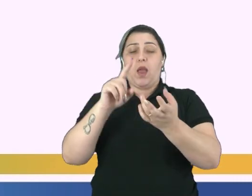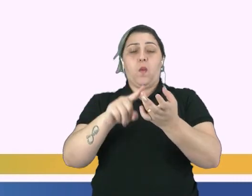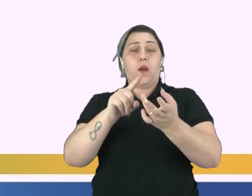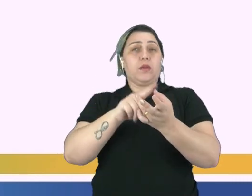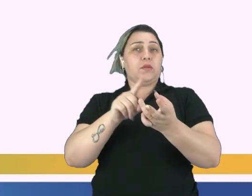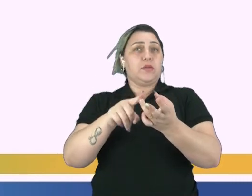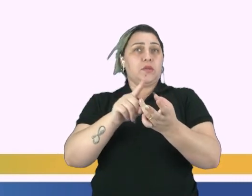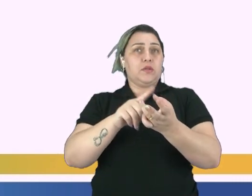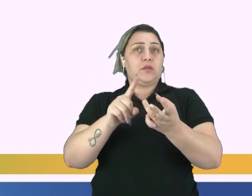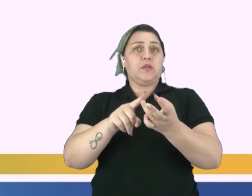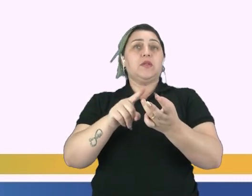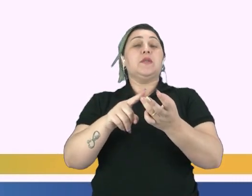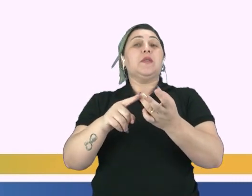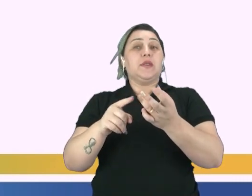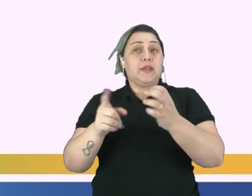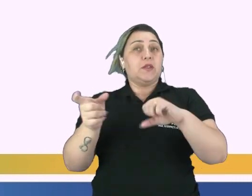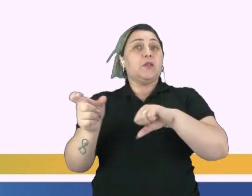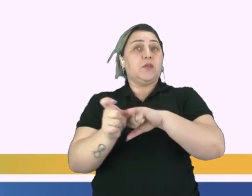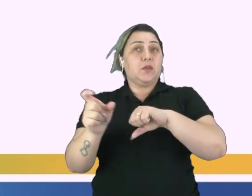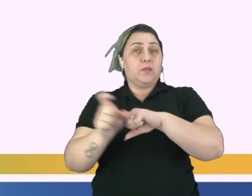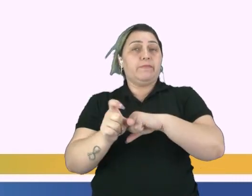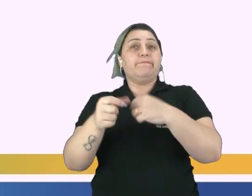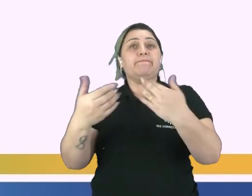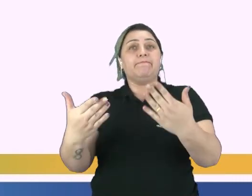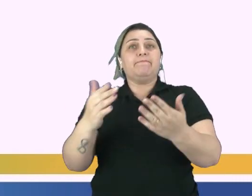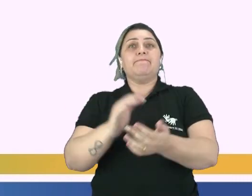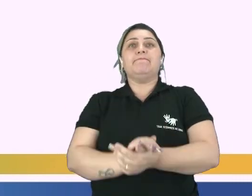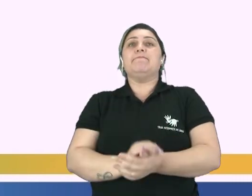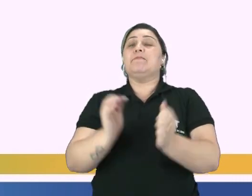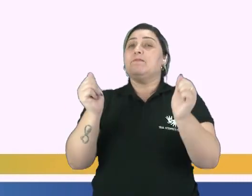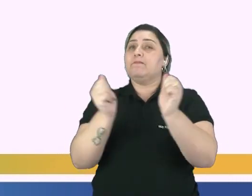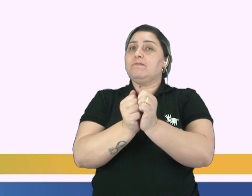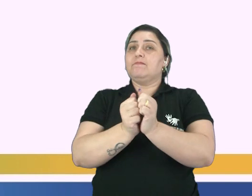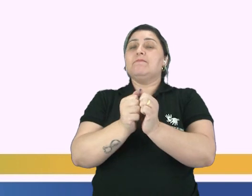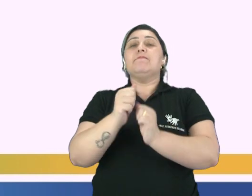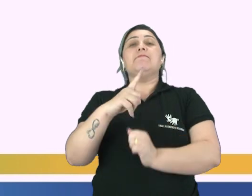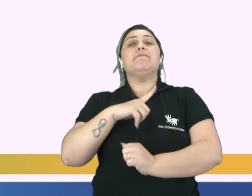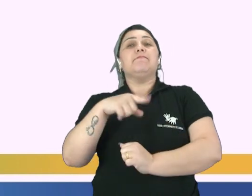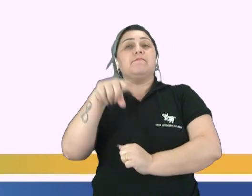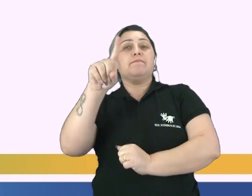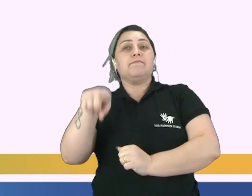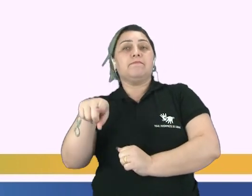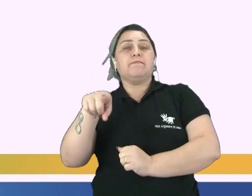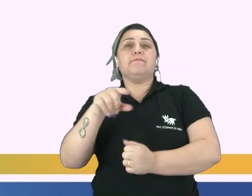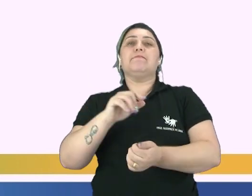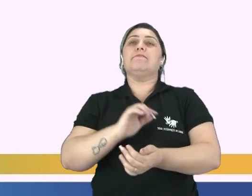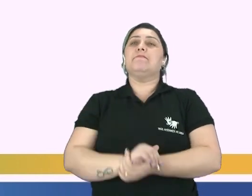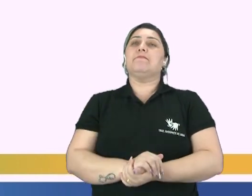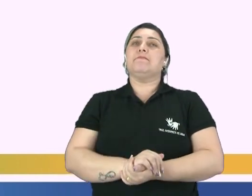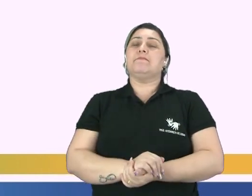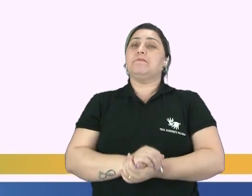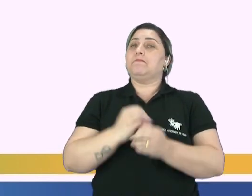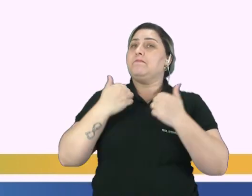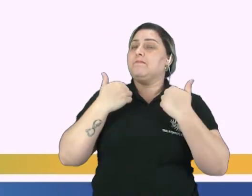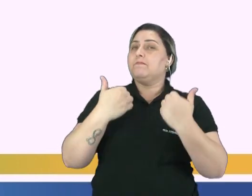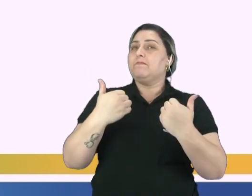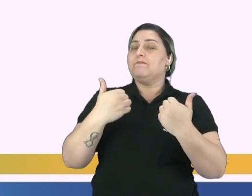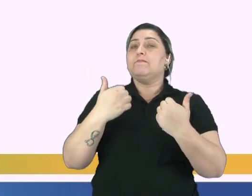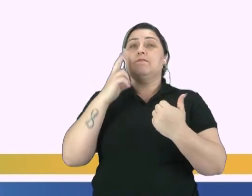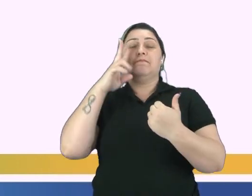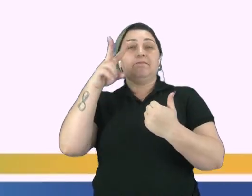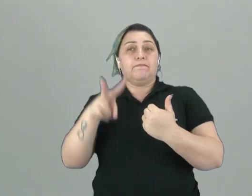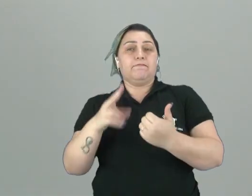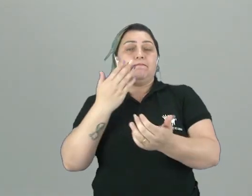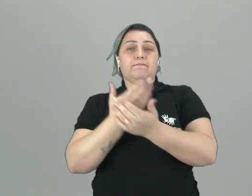porquê vai ser substantivo. Logo, ele é junto e com acento, tá bom? Revejam esta